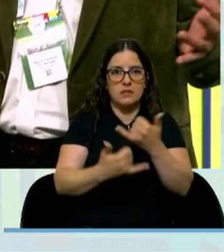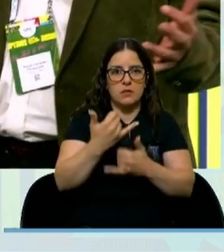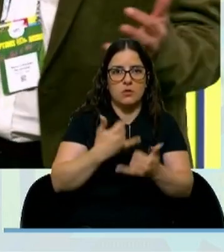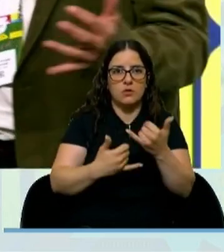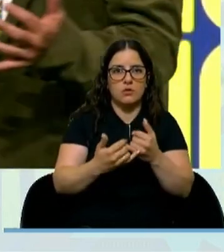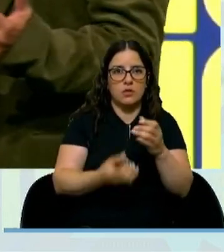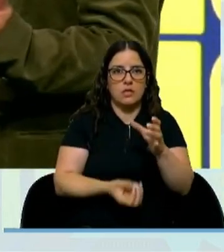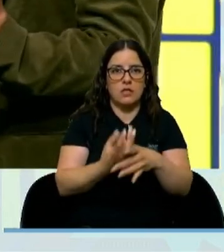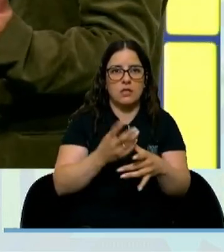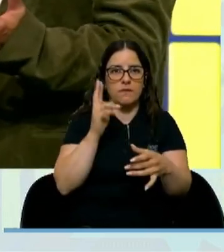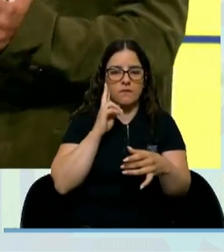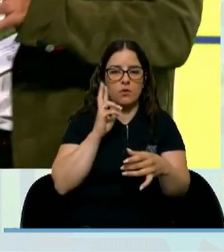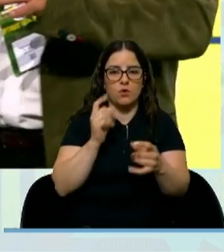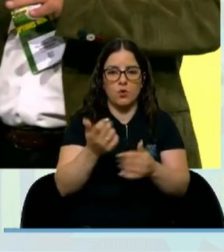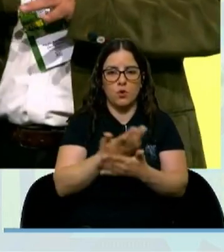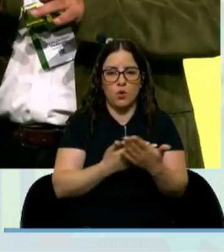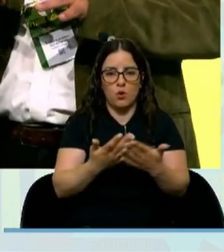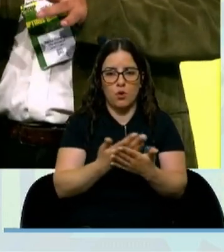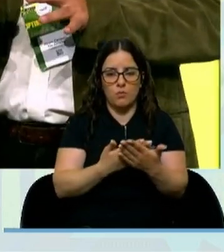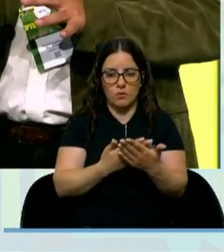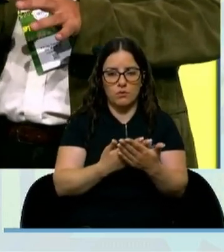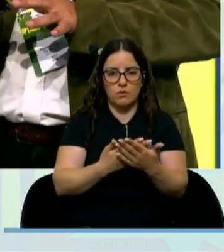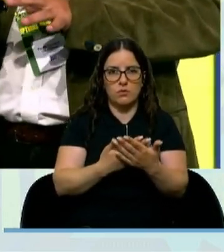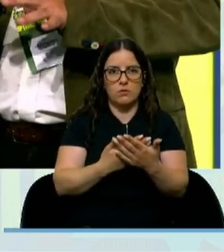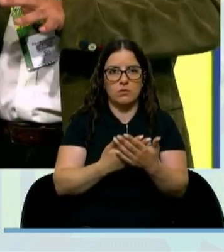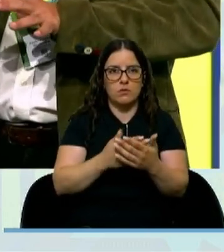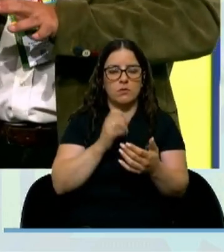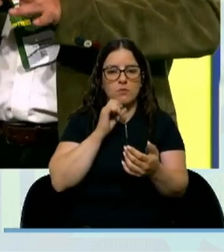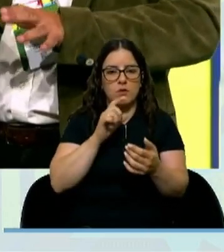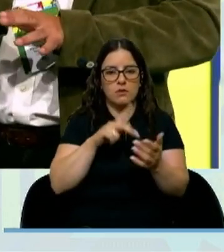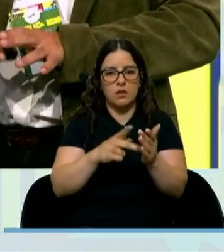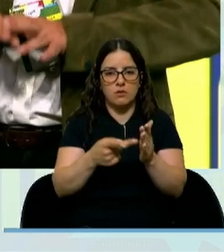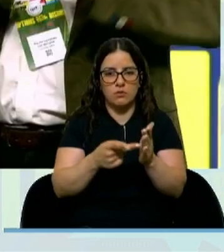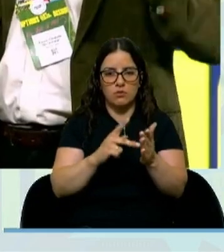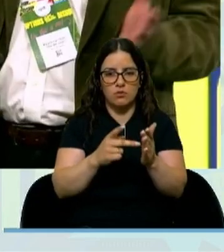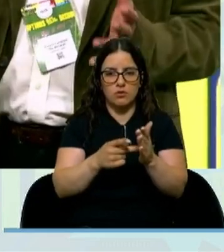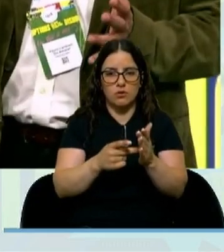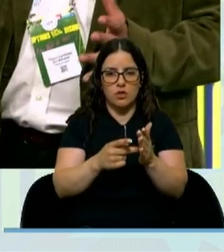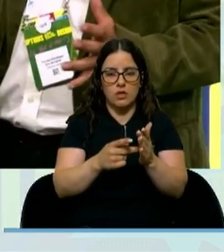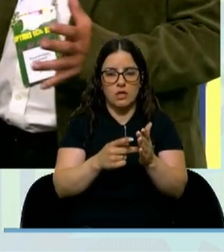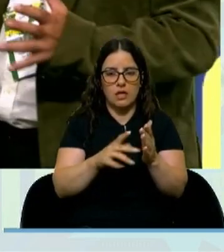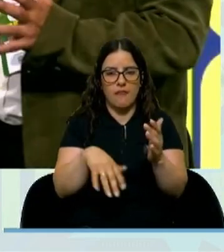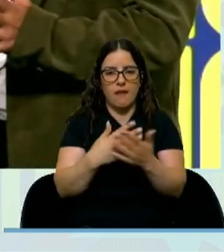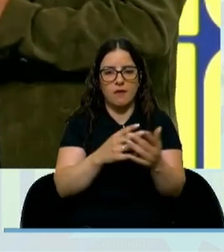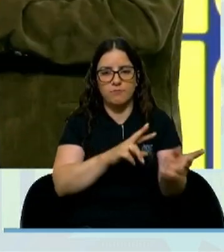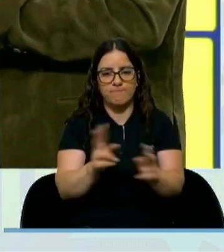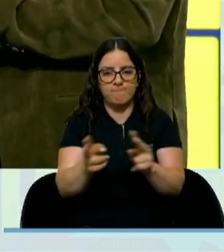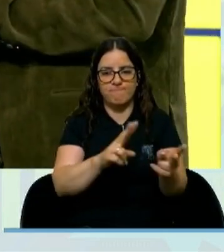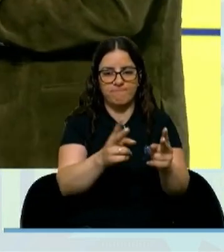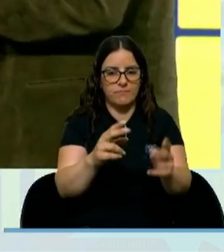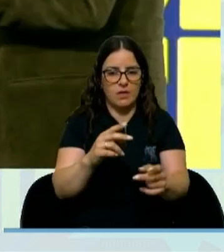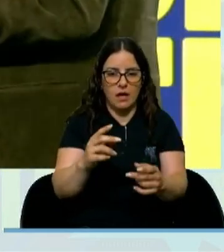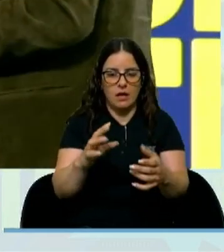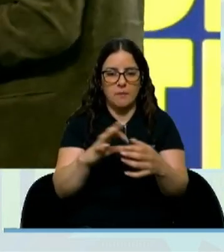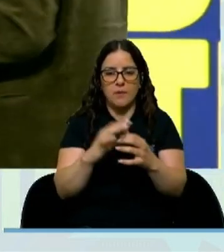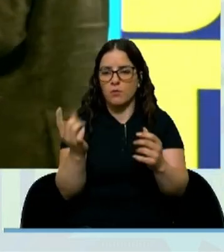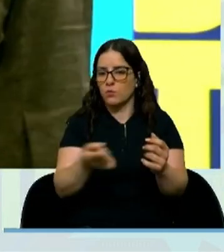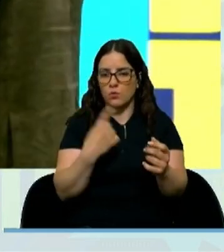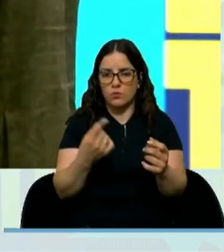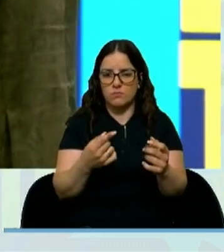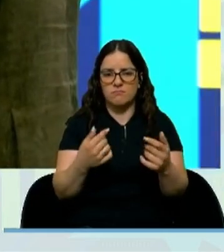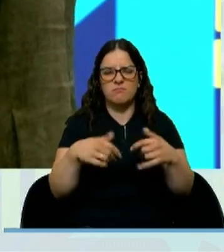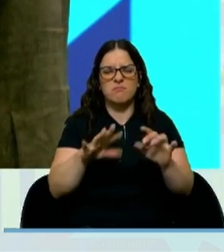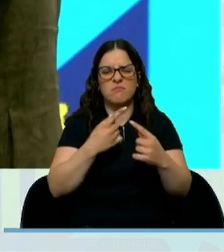valor económico, vamos poder contar com uma tecnologia que pode fazer algumas transações para todos. E a questão é, mas o que é que isso tem de